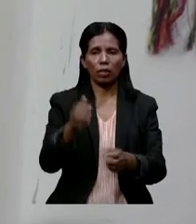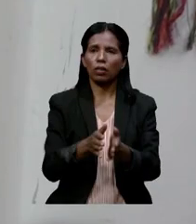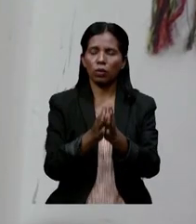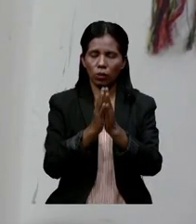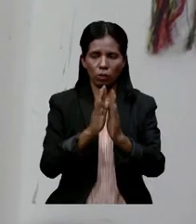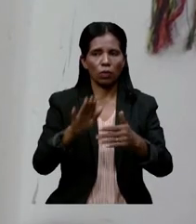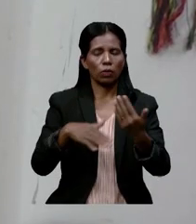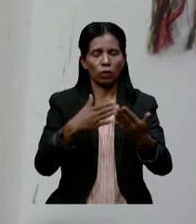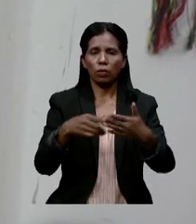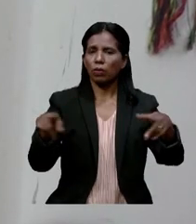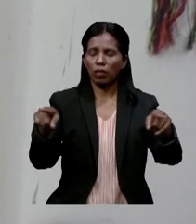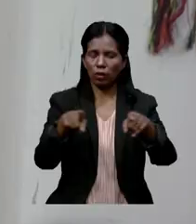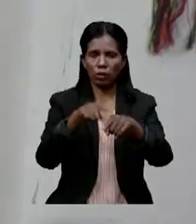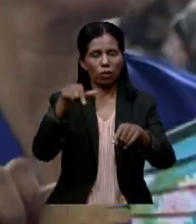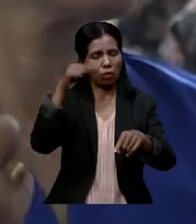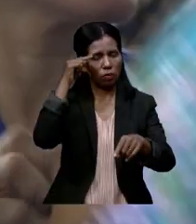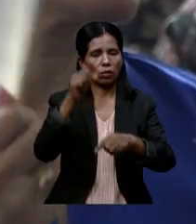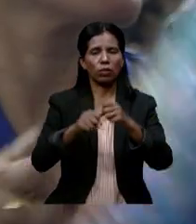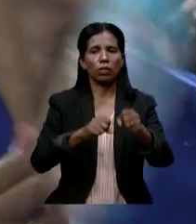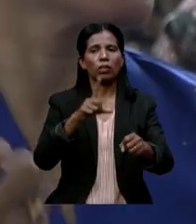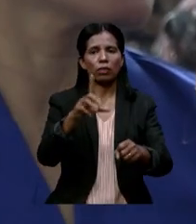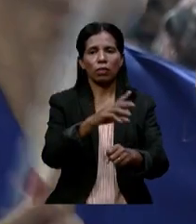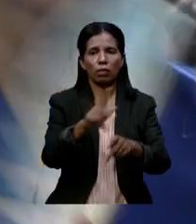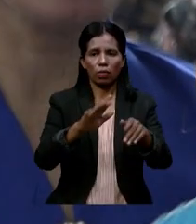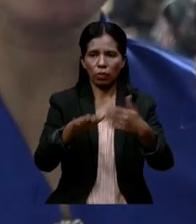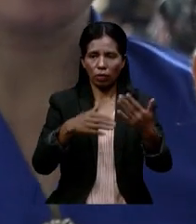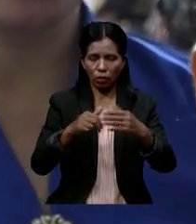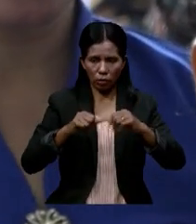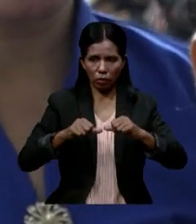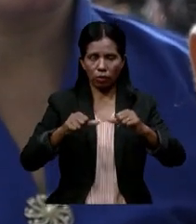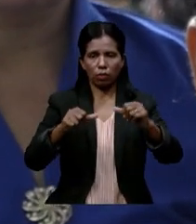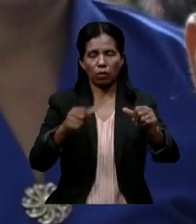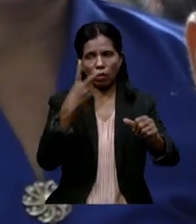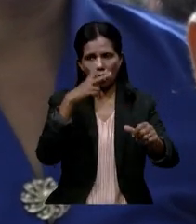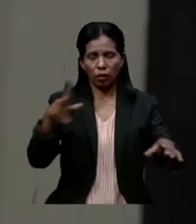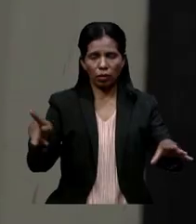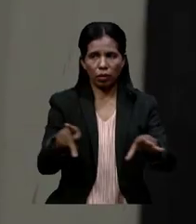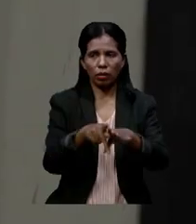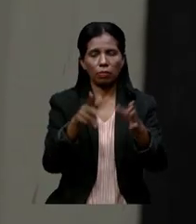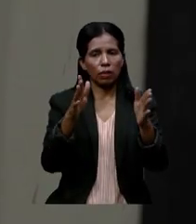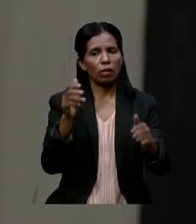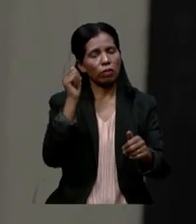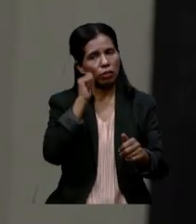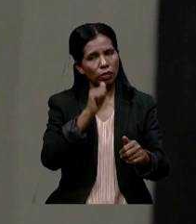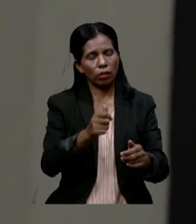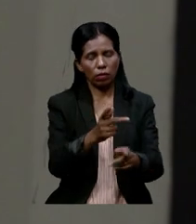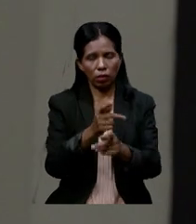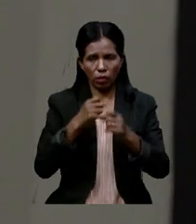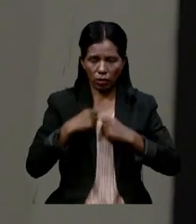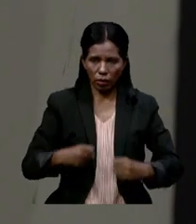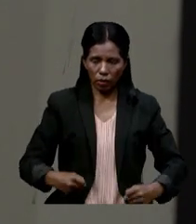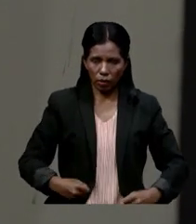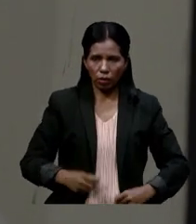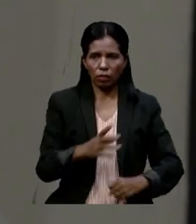relevante, Sira Hanessan, governo, sociedade civil, no cidadão Sira, atu continua a luta para participação feto, proteção de saúde